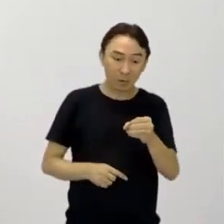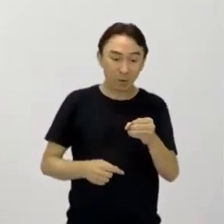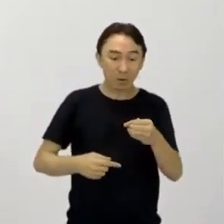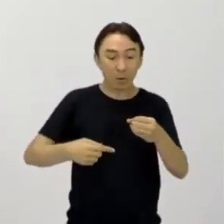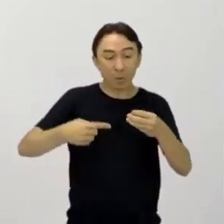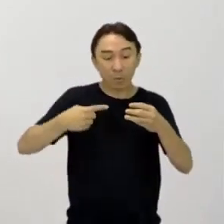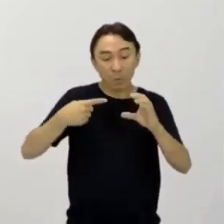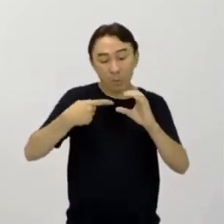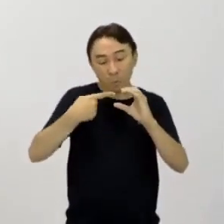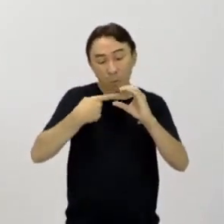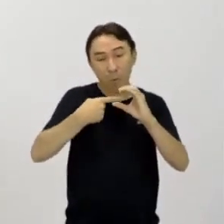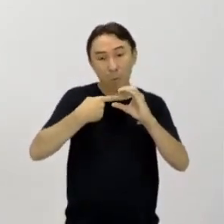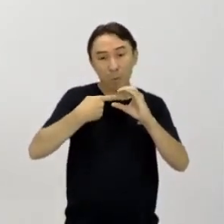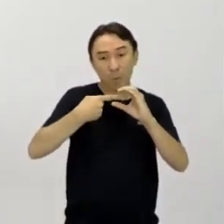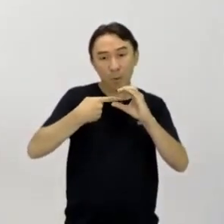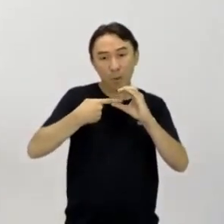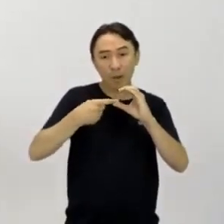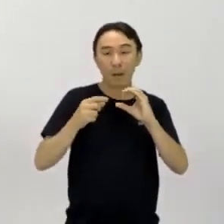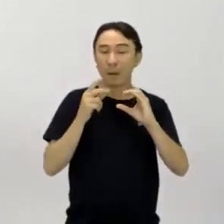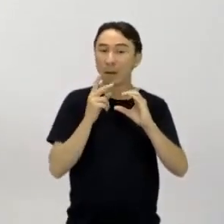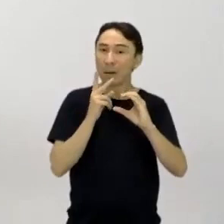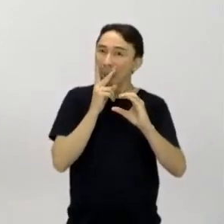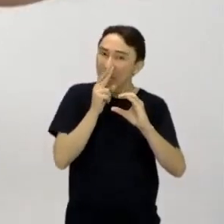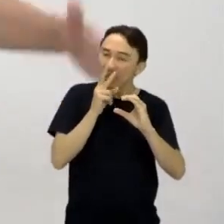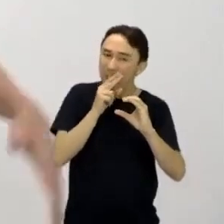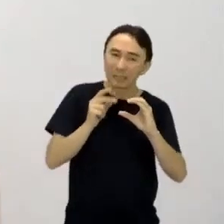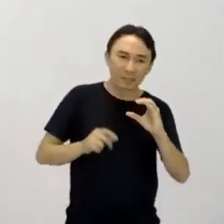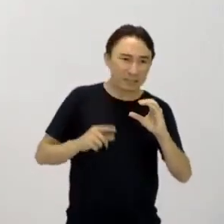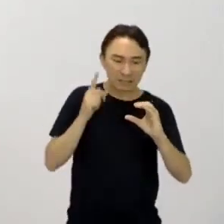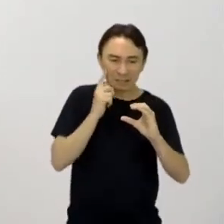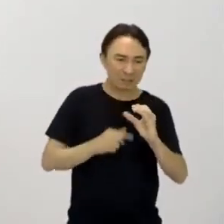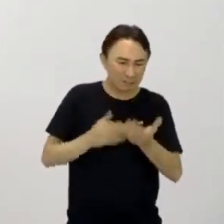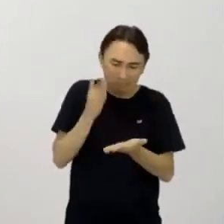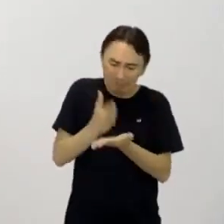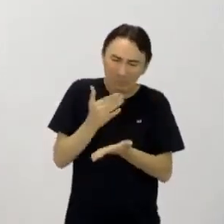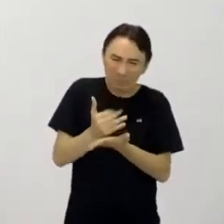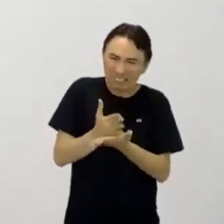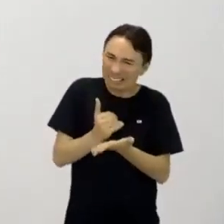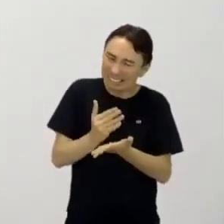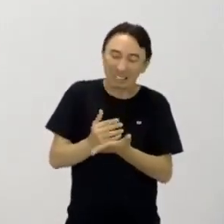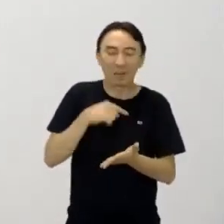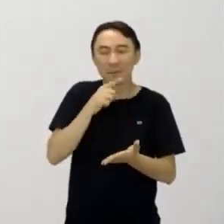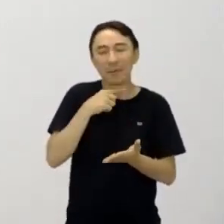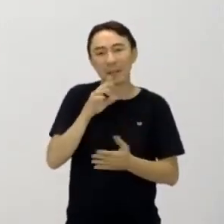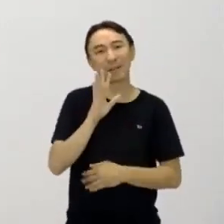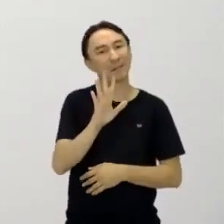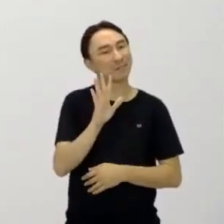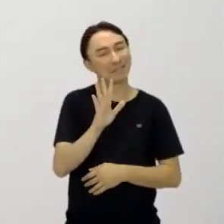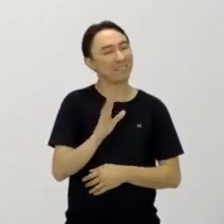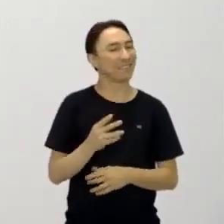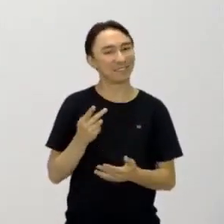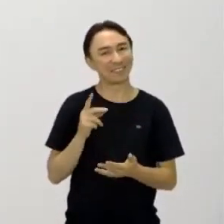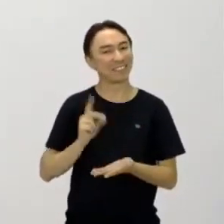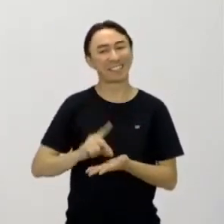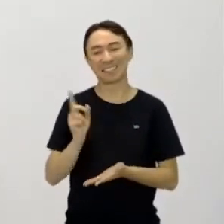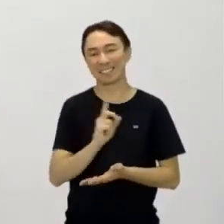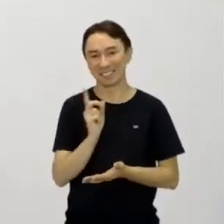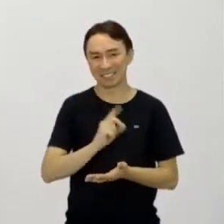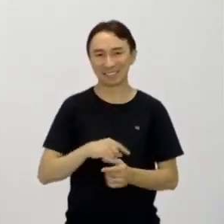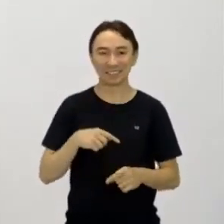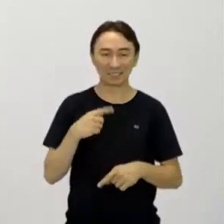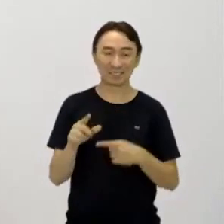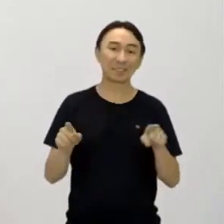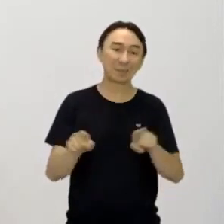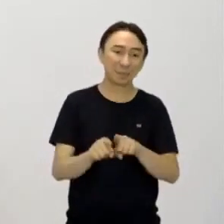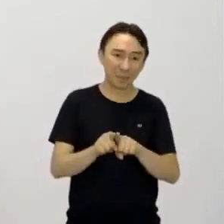modelagem, e depois um grande espaço onde vai depois orbitar, girar em órbita